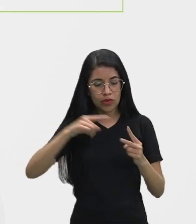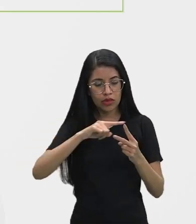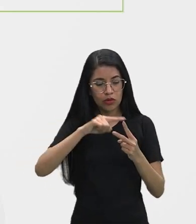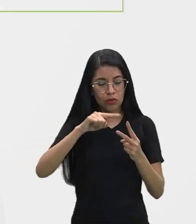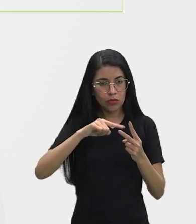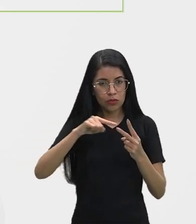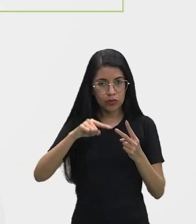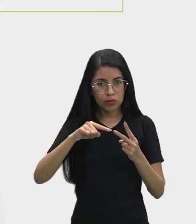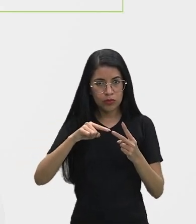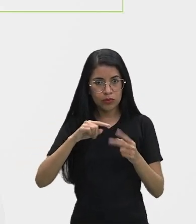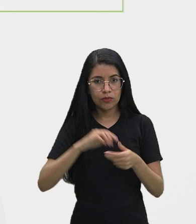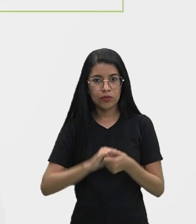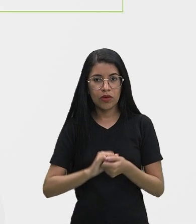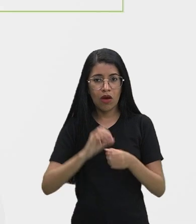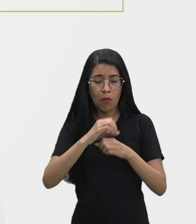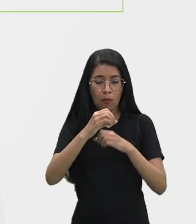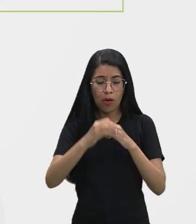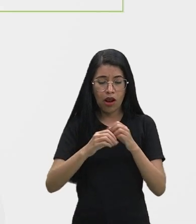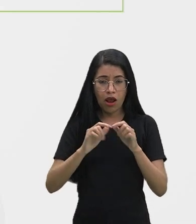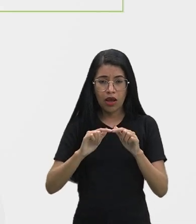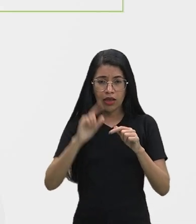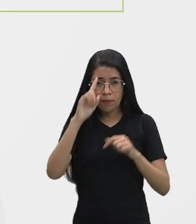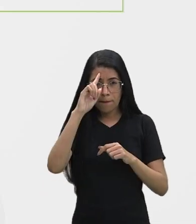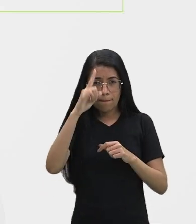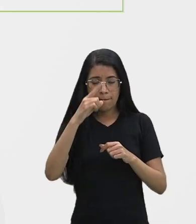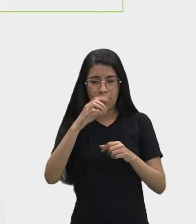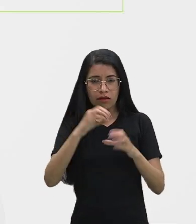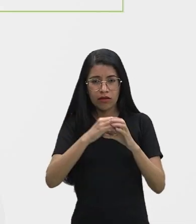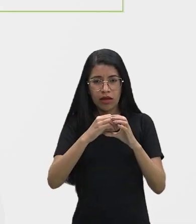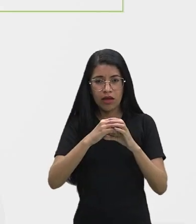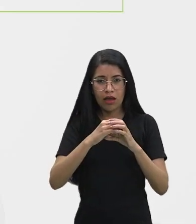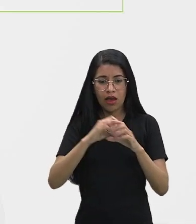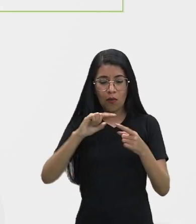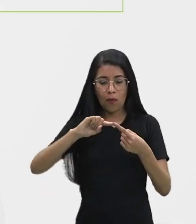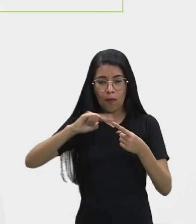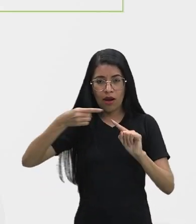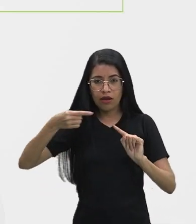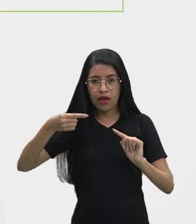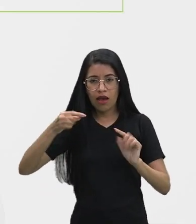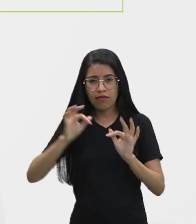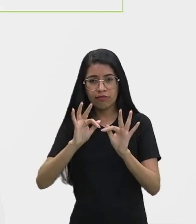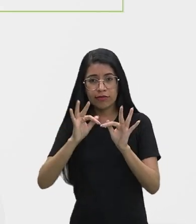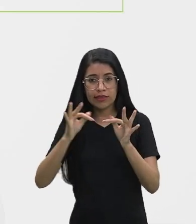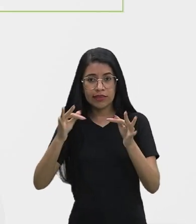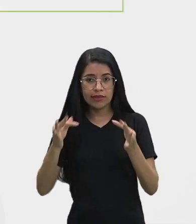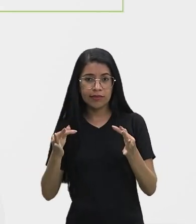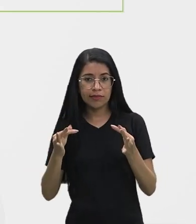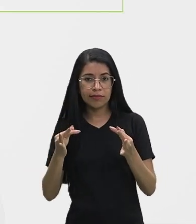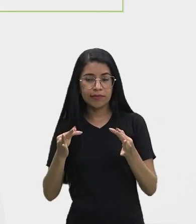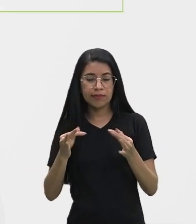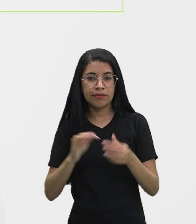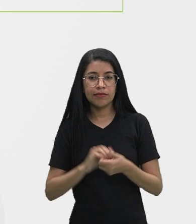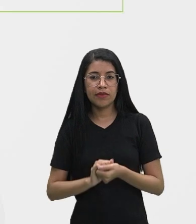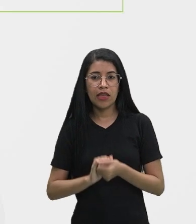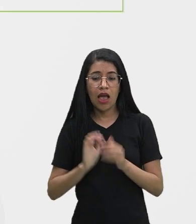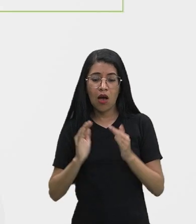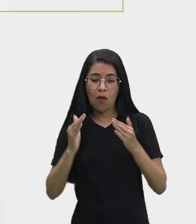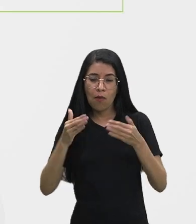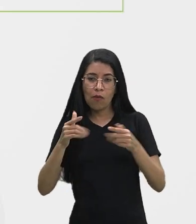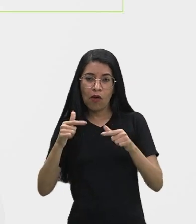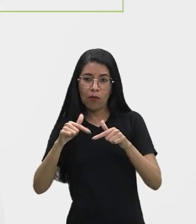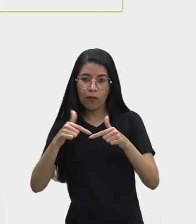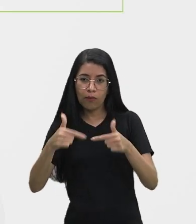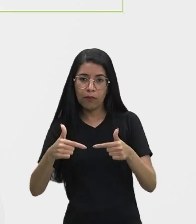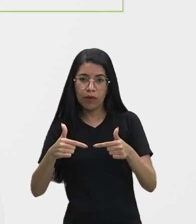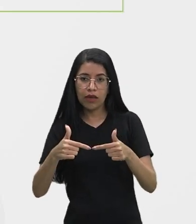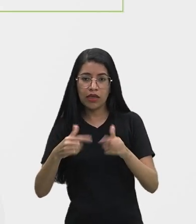É a molécula que vai comandar a célula. E o RNA? É uma fita simples, só tem um lado, com atividades específicas. E é